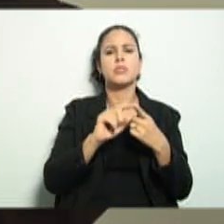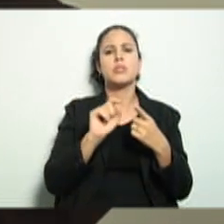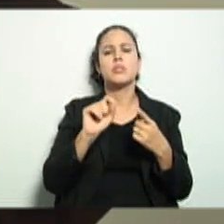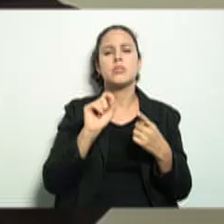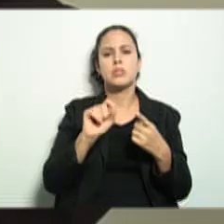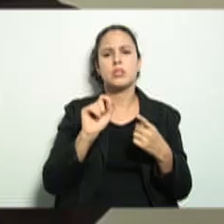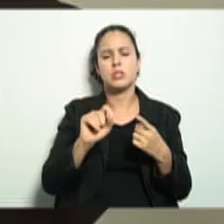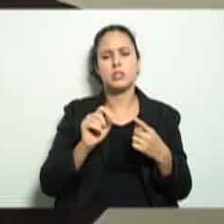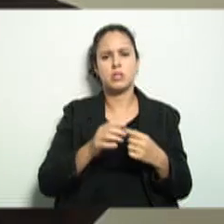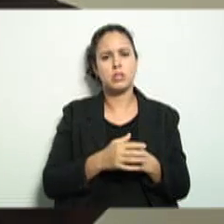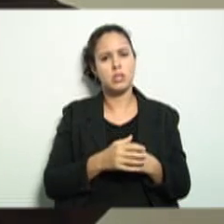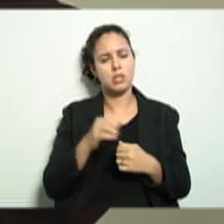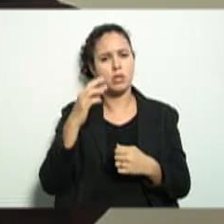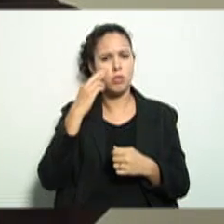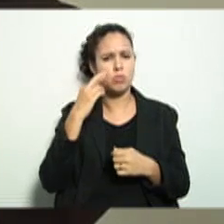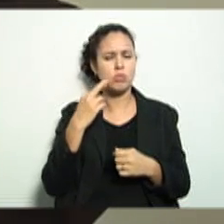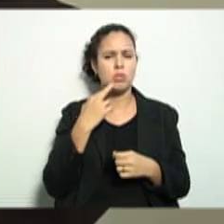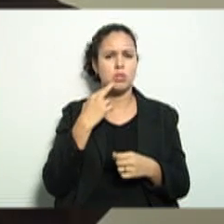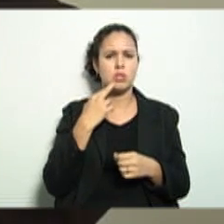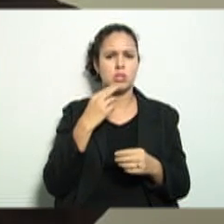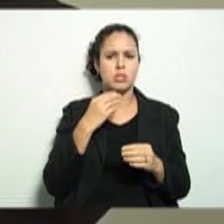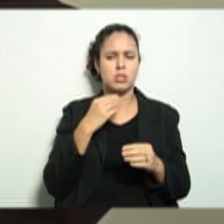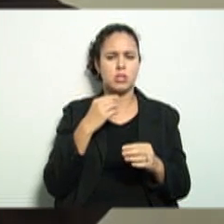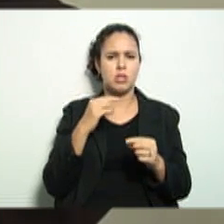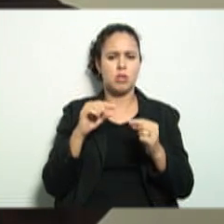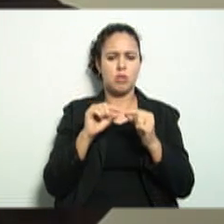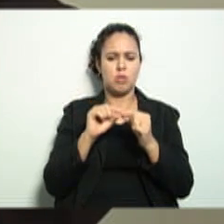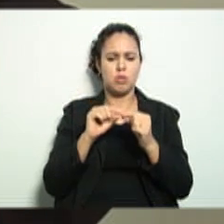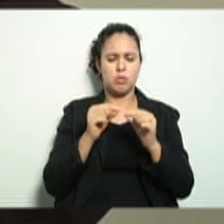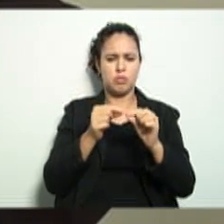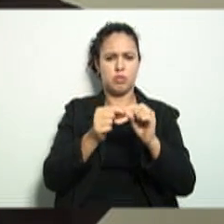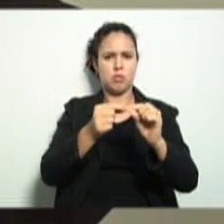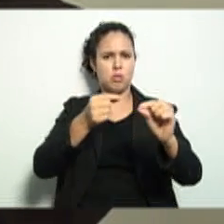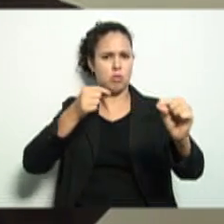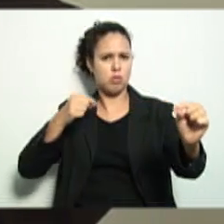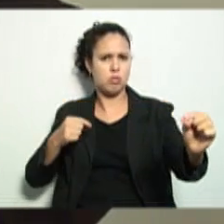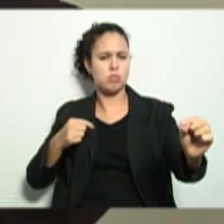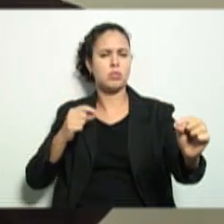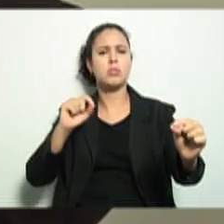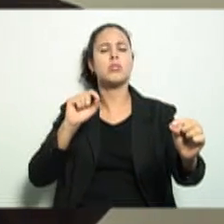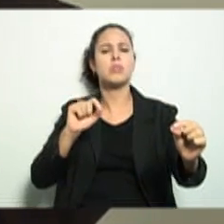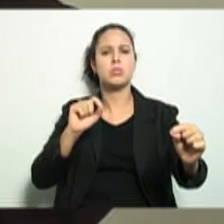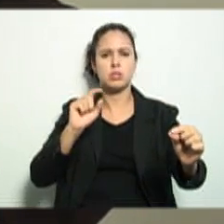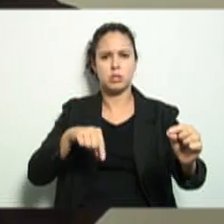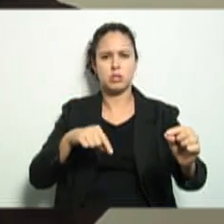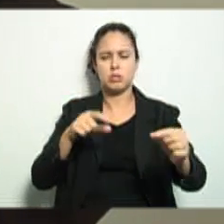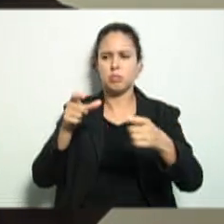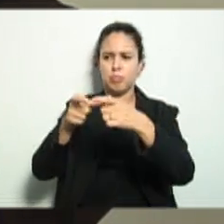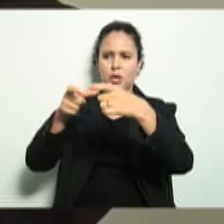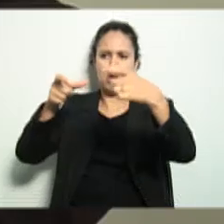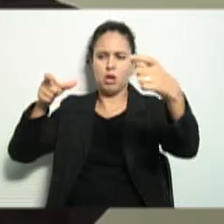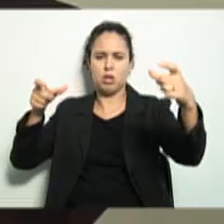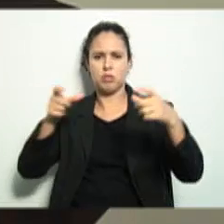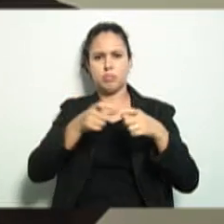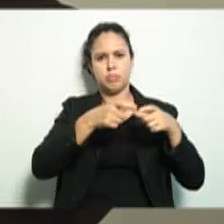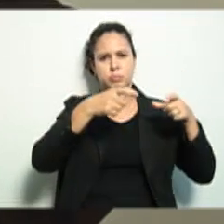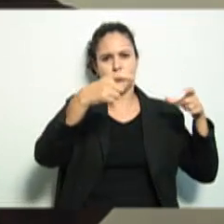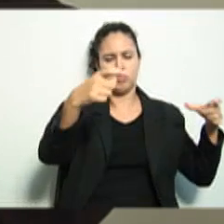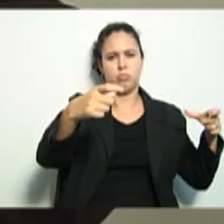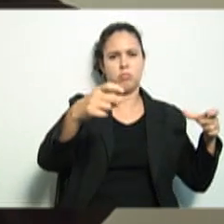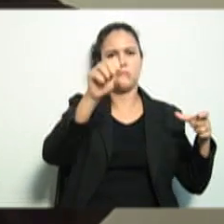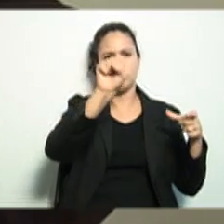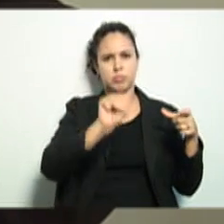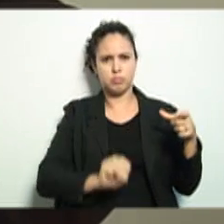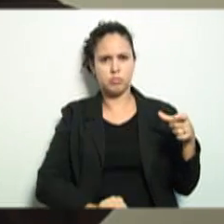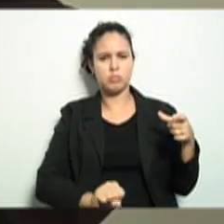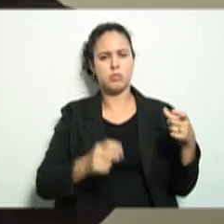longe dos grandes centros. Isso realmente ele atrapalha em termos de desenvolvimento, de